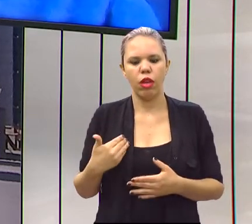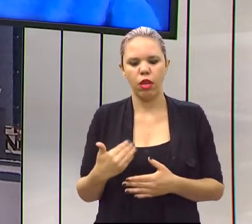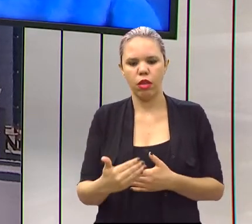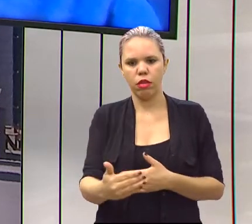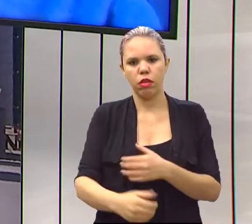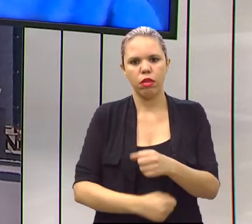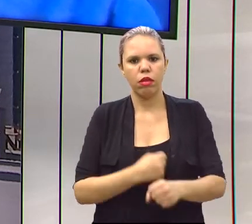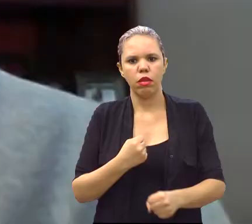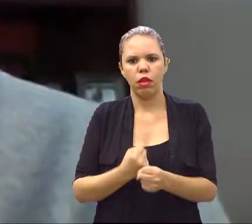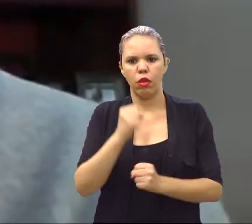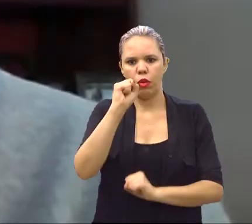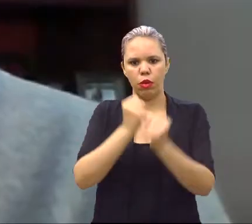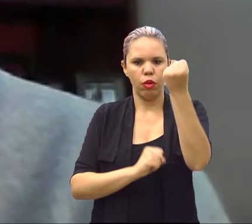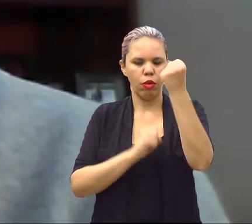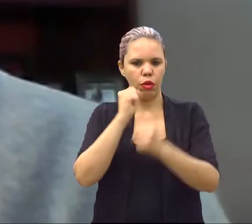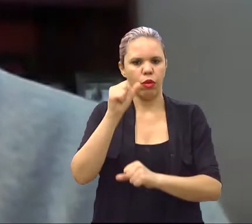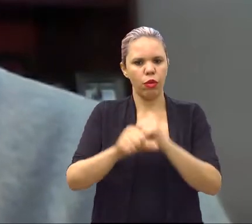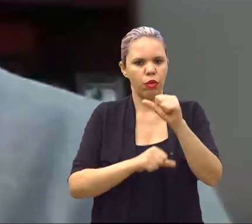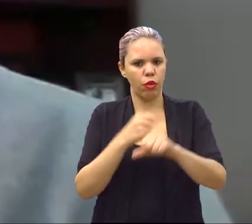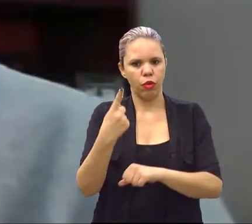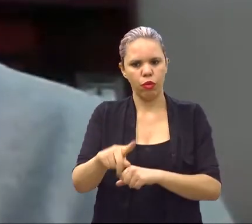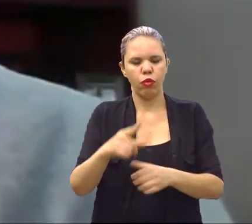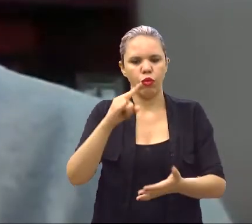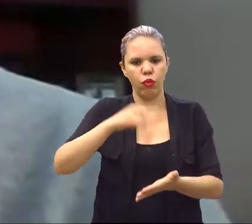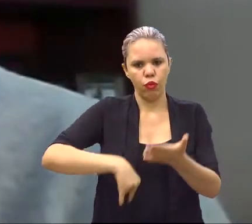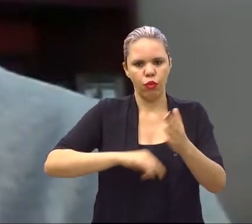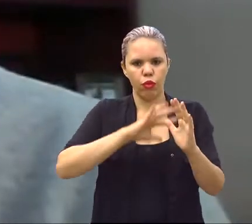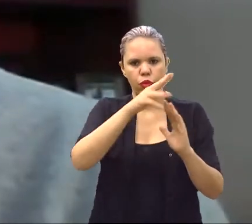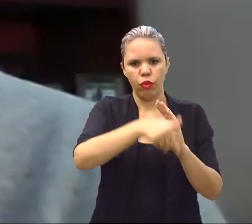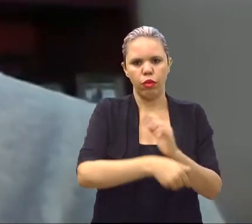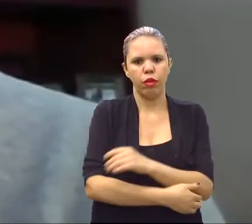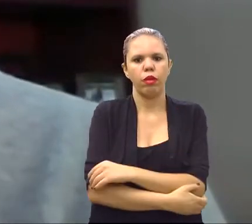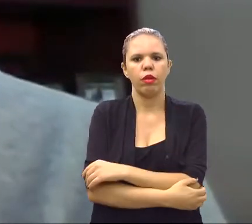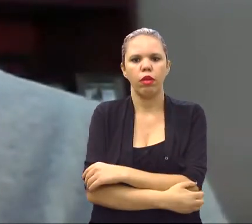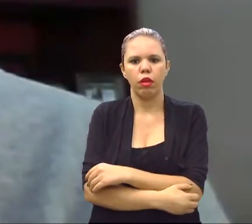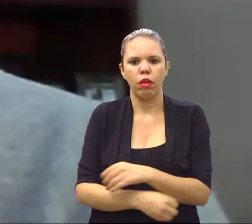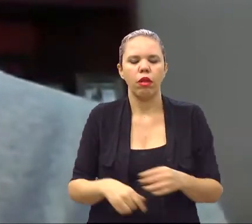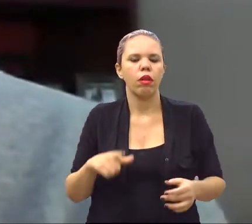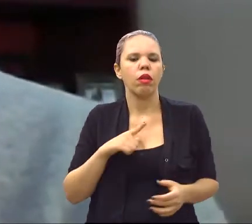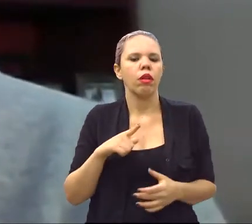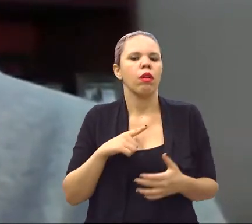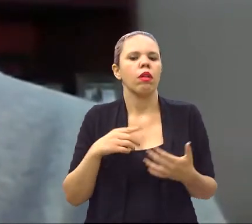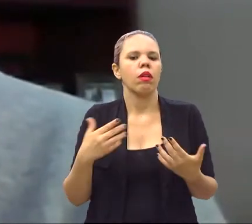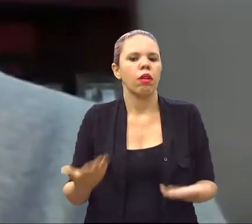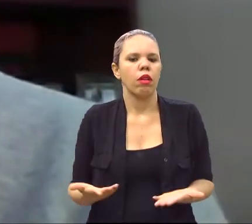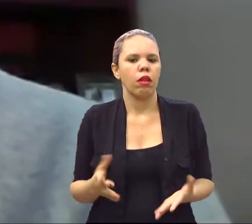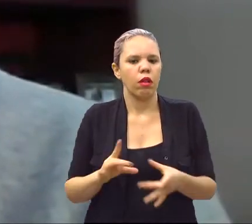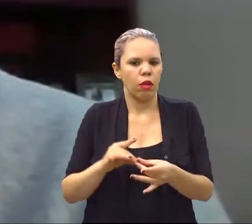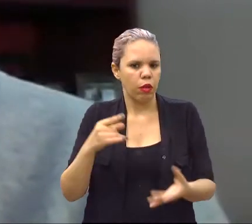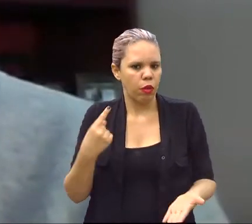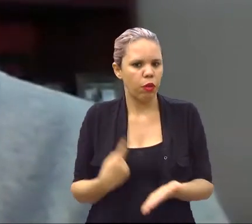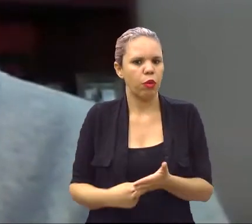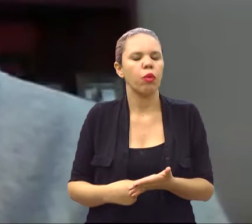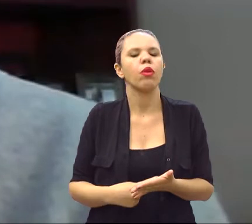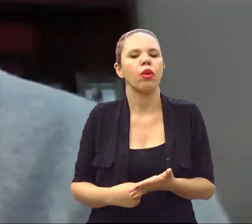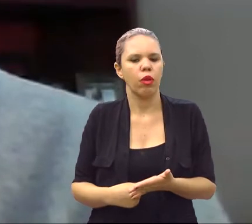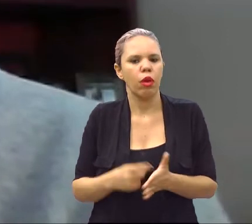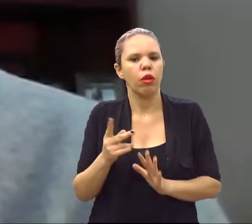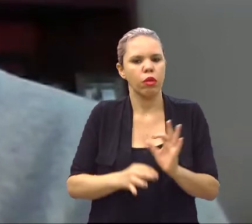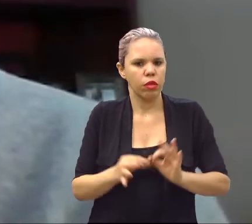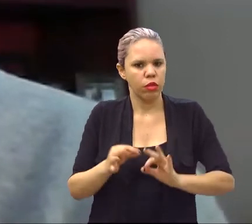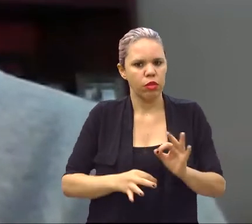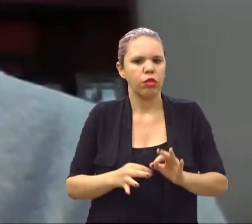deste ano, as indústrias para renovar sua licença ambiental têm que estar engajado em